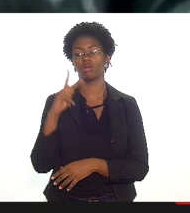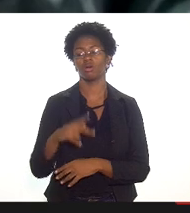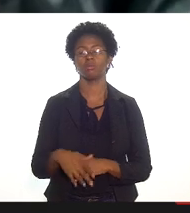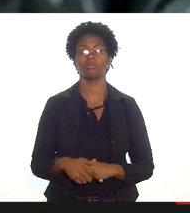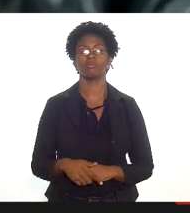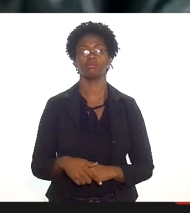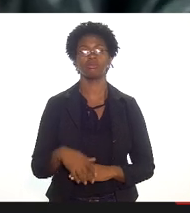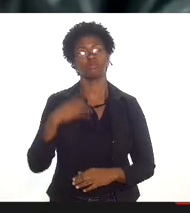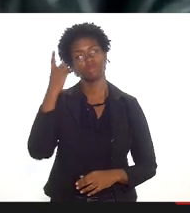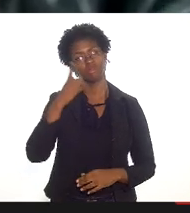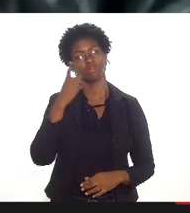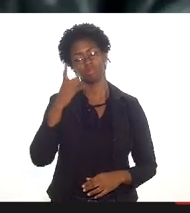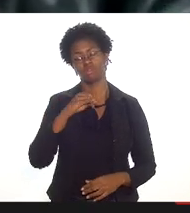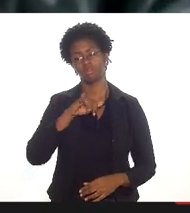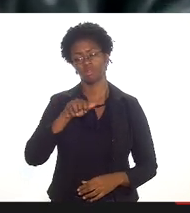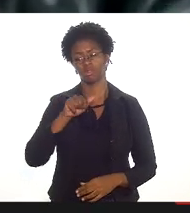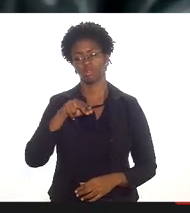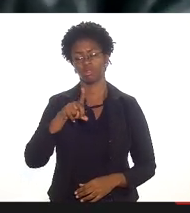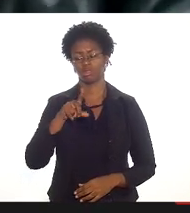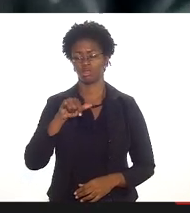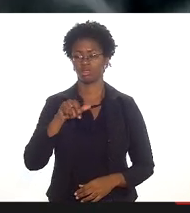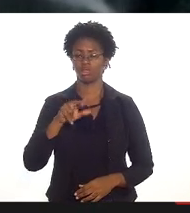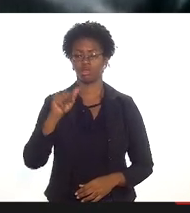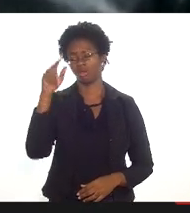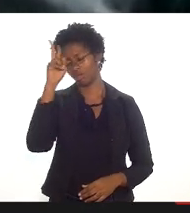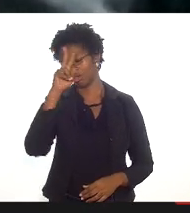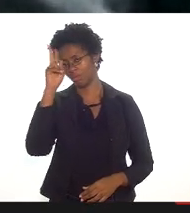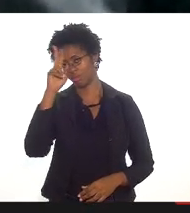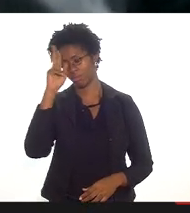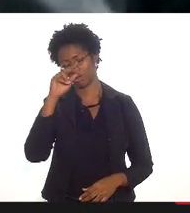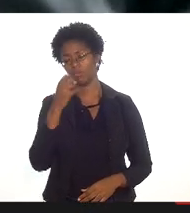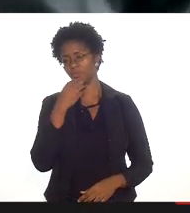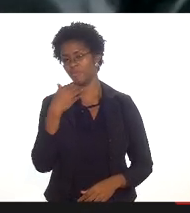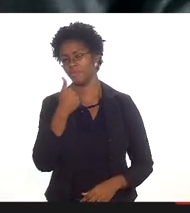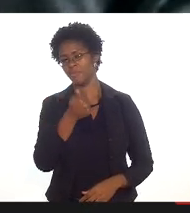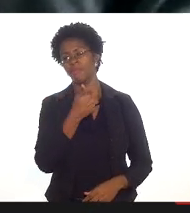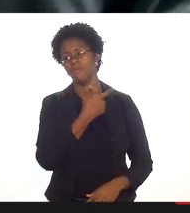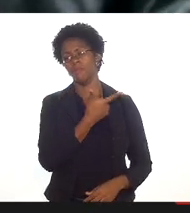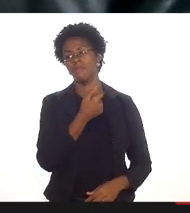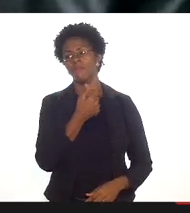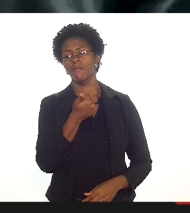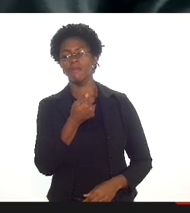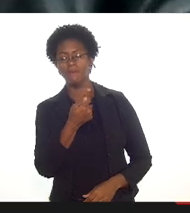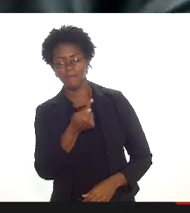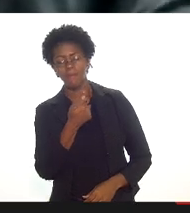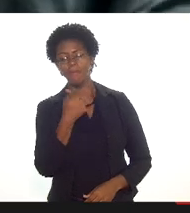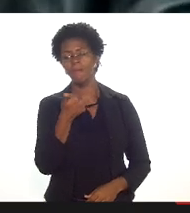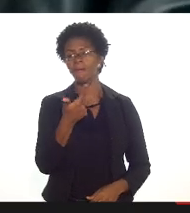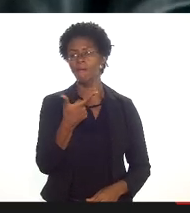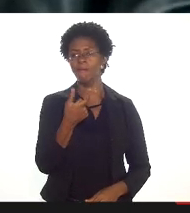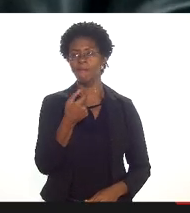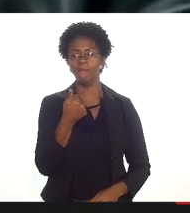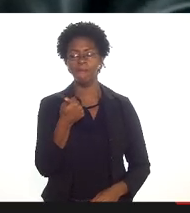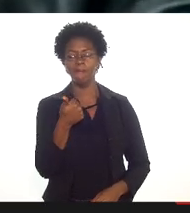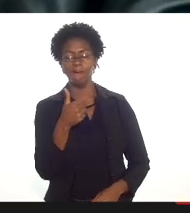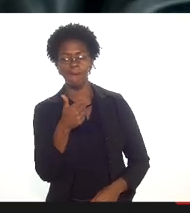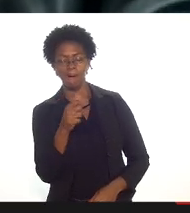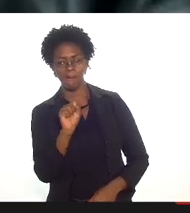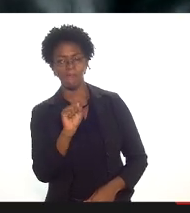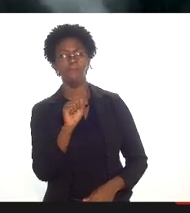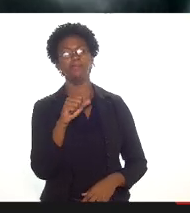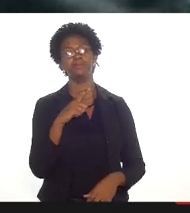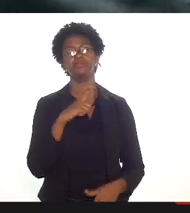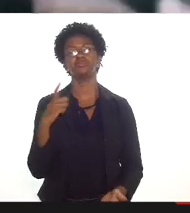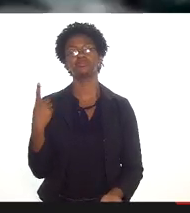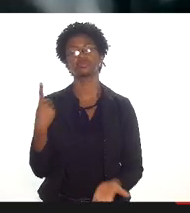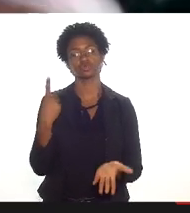A deputada Jandira se lembrou bem, lá de 2017, 2018, onde se firmou, inclusive, um acordo